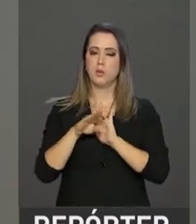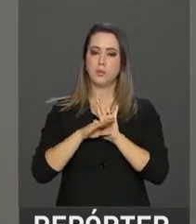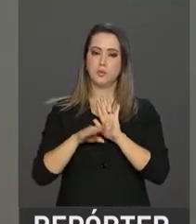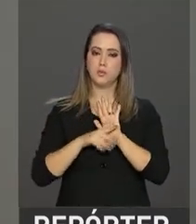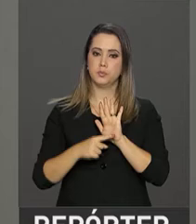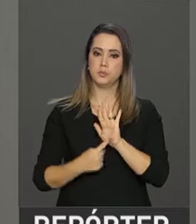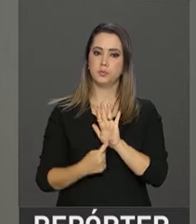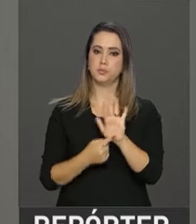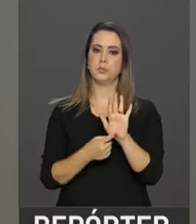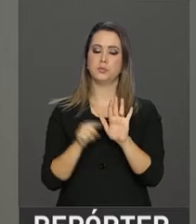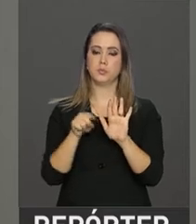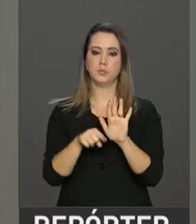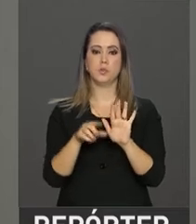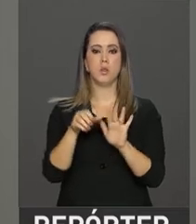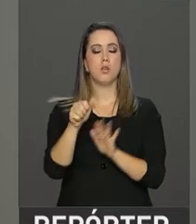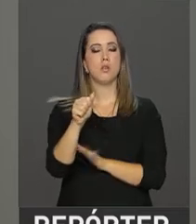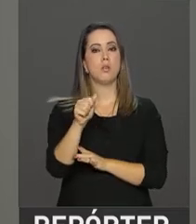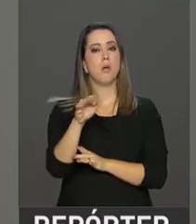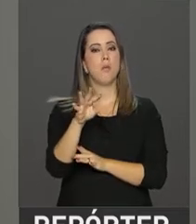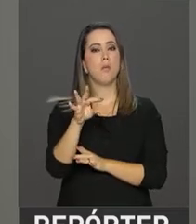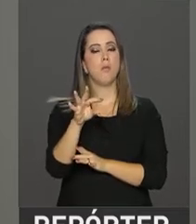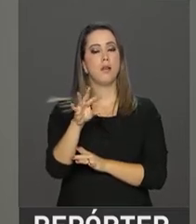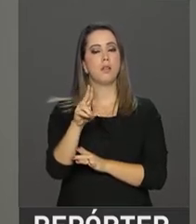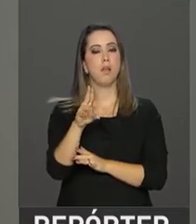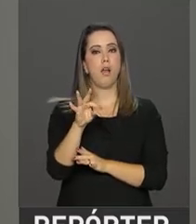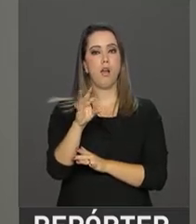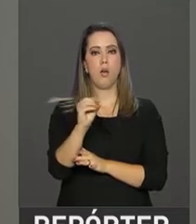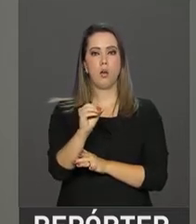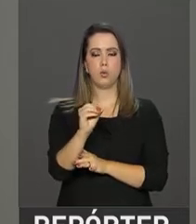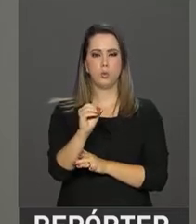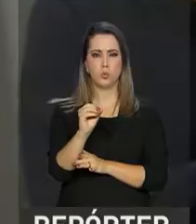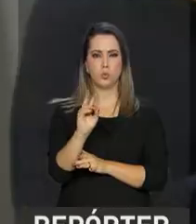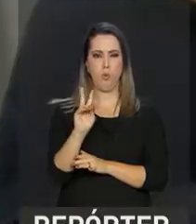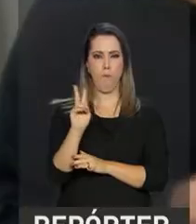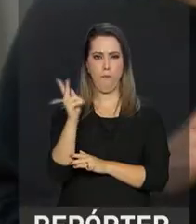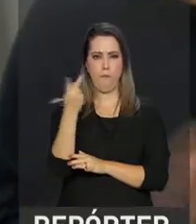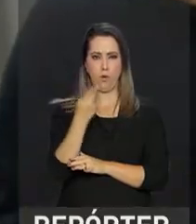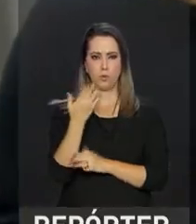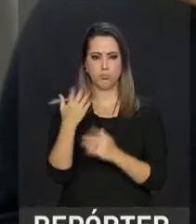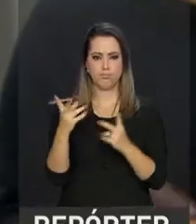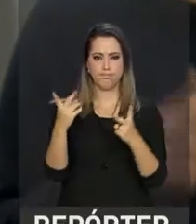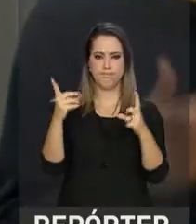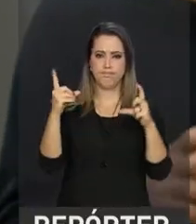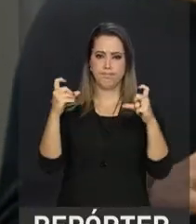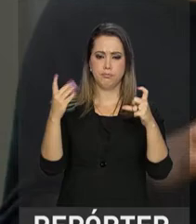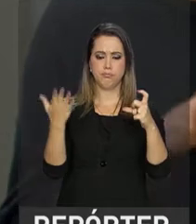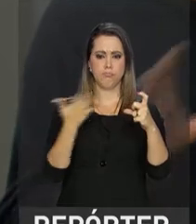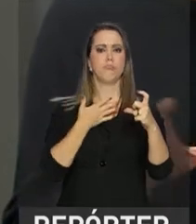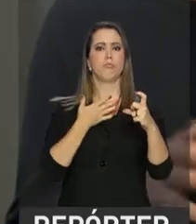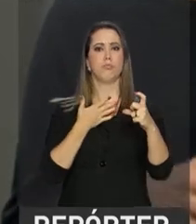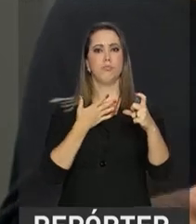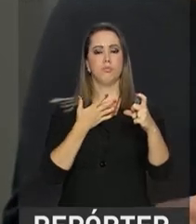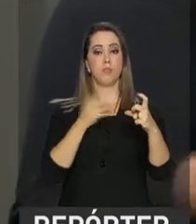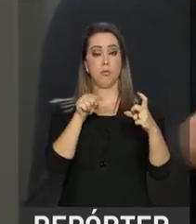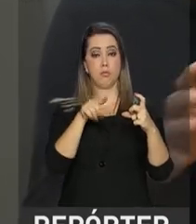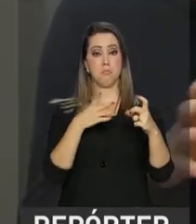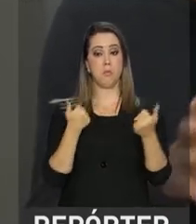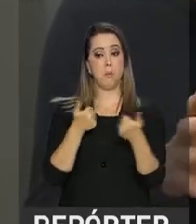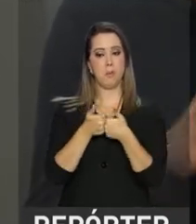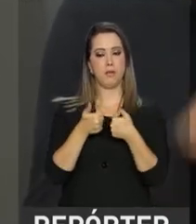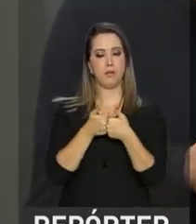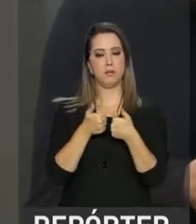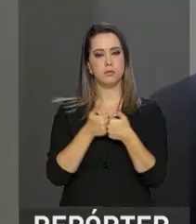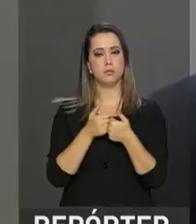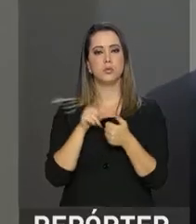mostra chamado auto retratos estruturas equivocadas uma forma de entender e se aproximar da